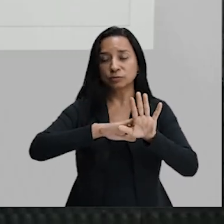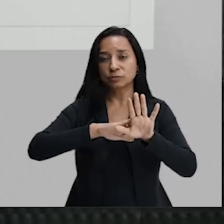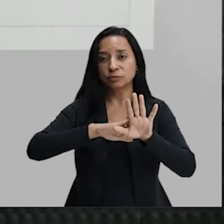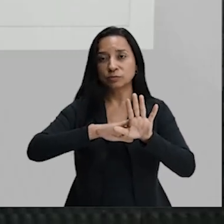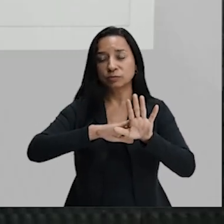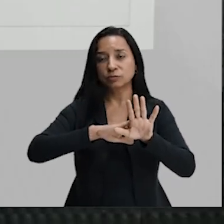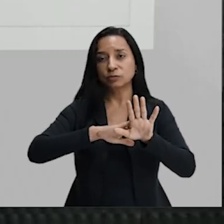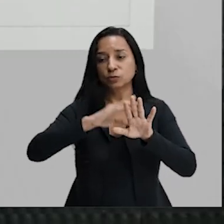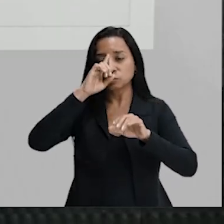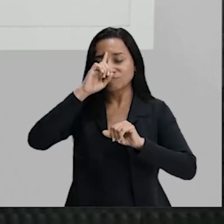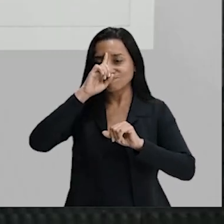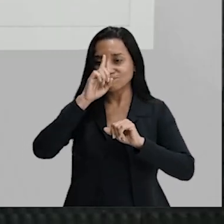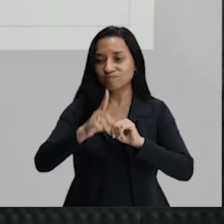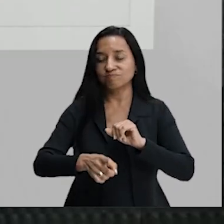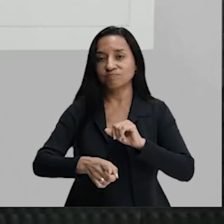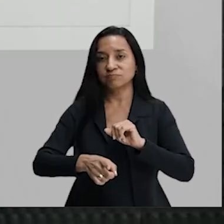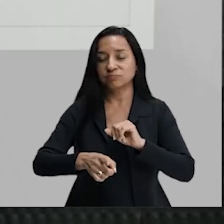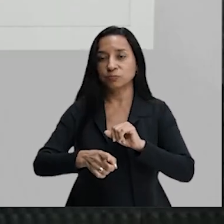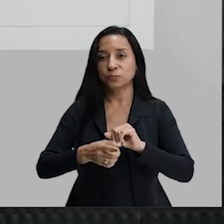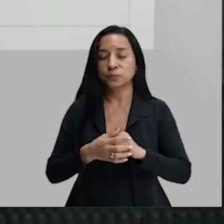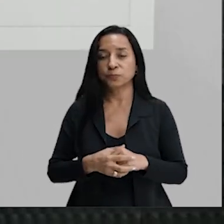Ideológico de dominação.